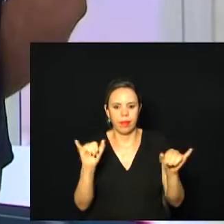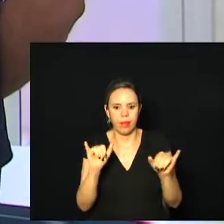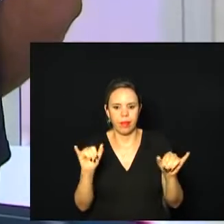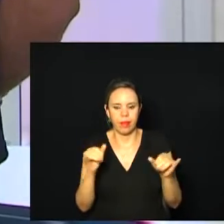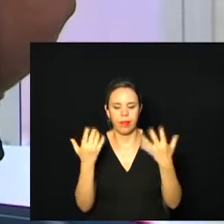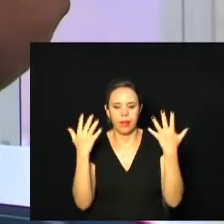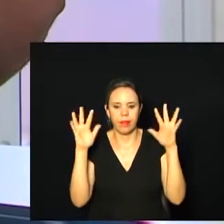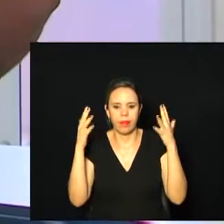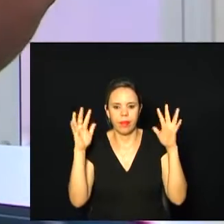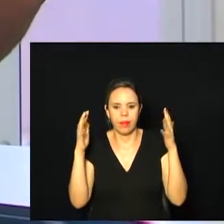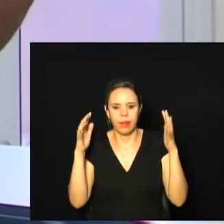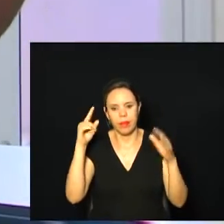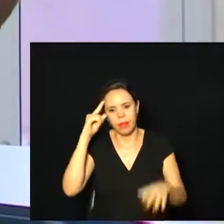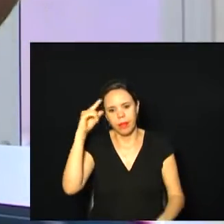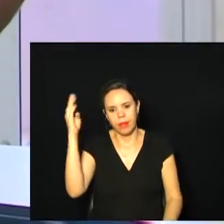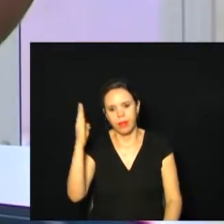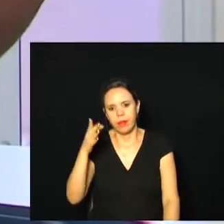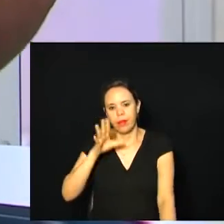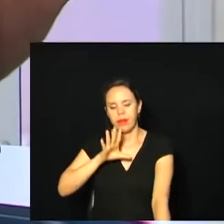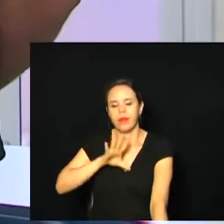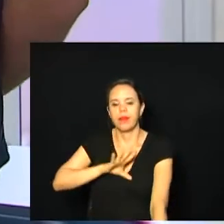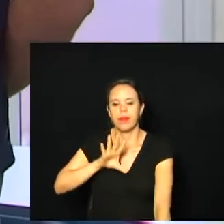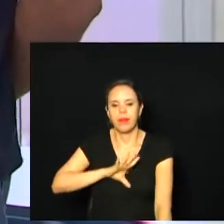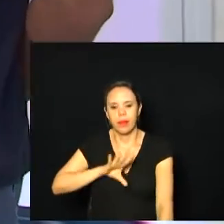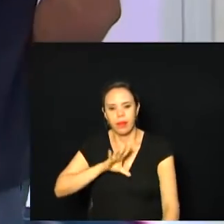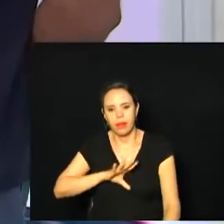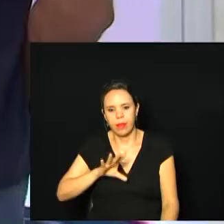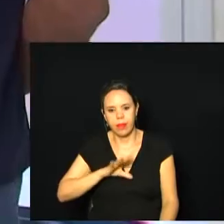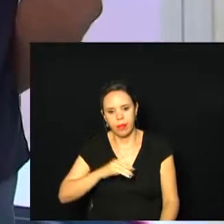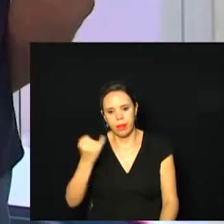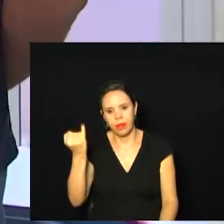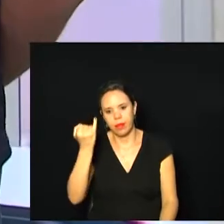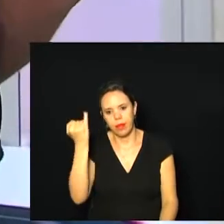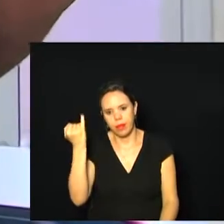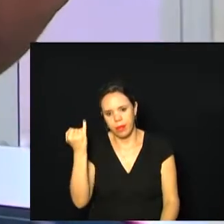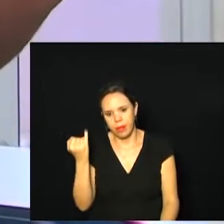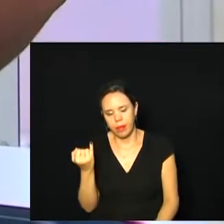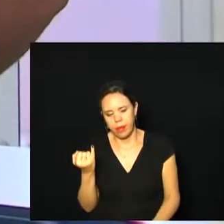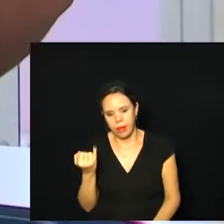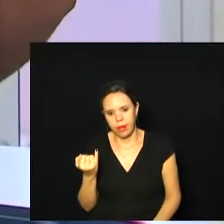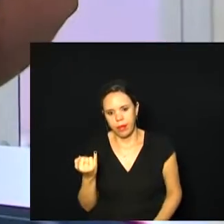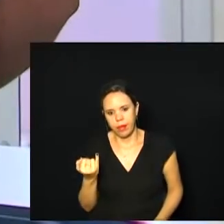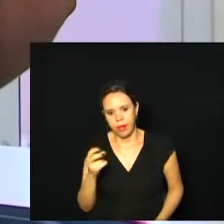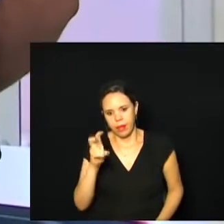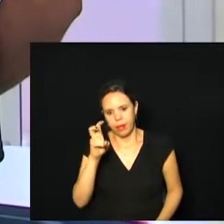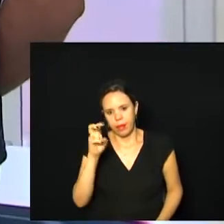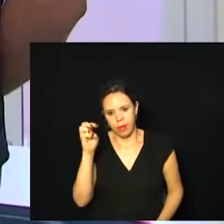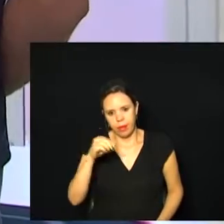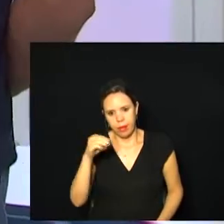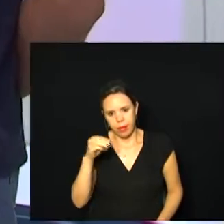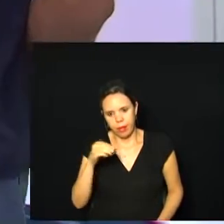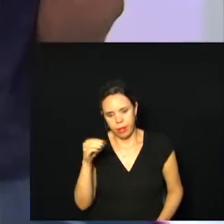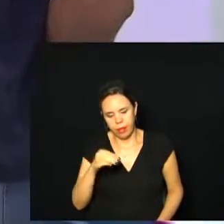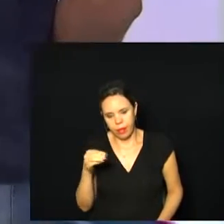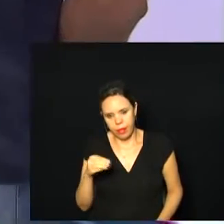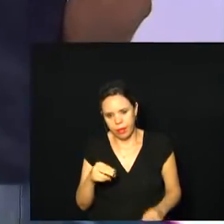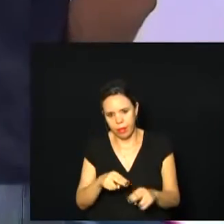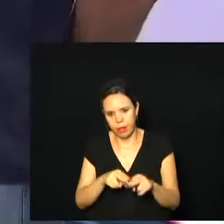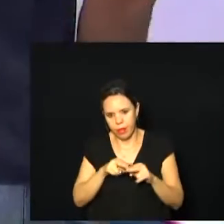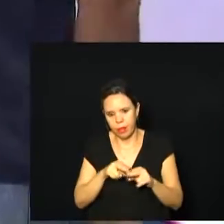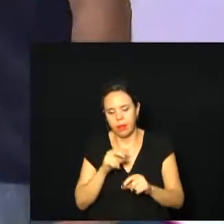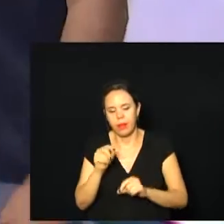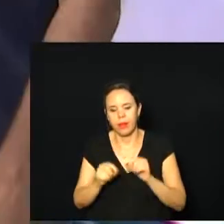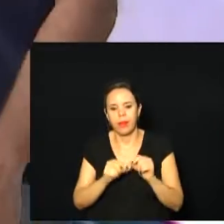essa equipe. Homenagem ao Dia Nacional da Língua Portuguesa, né? Língua tão importante, né? Hoje, 5 de novembro, né, João, justamente por